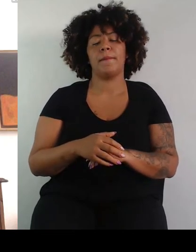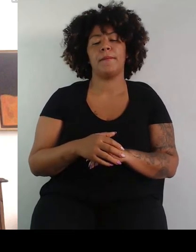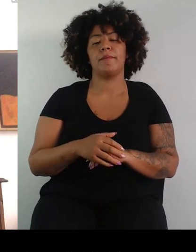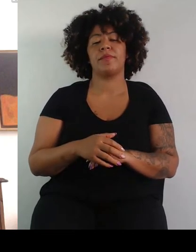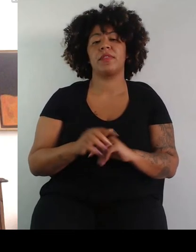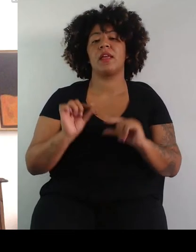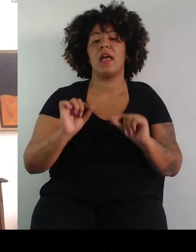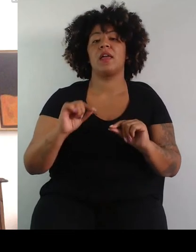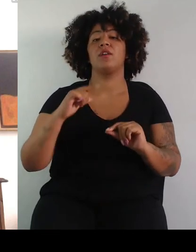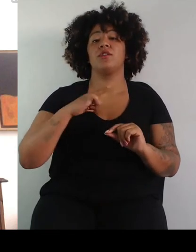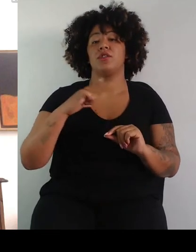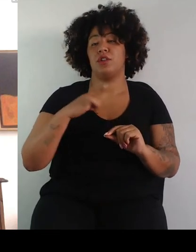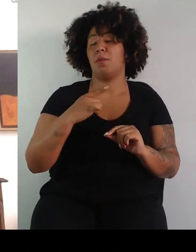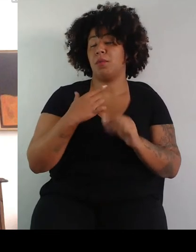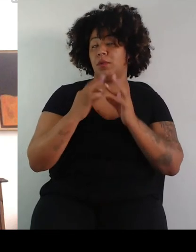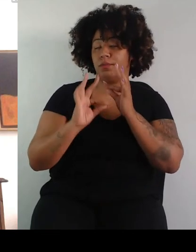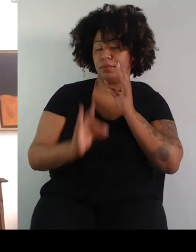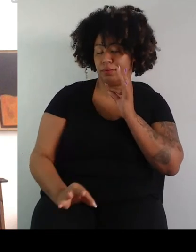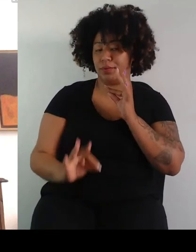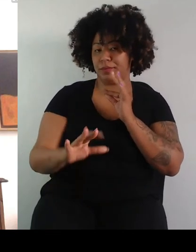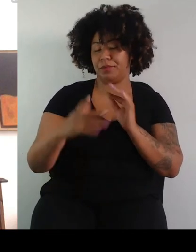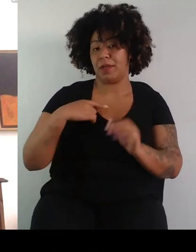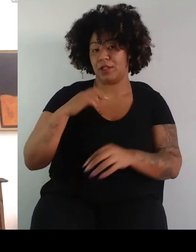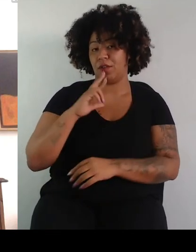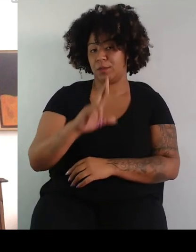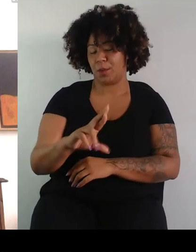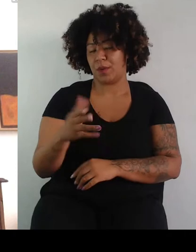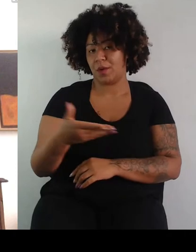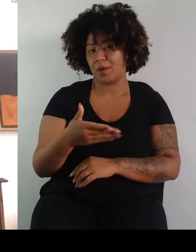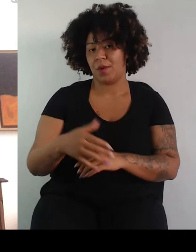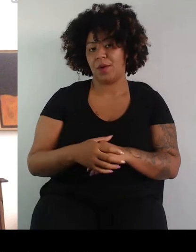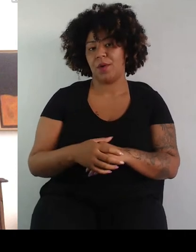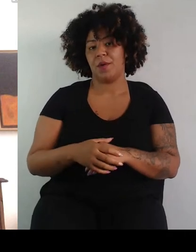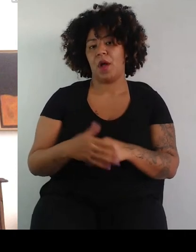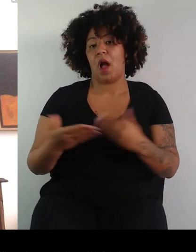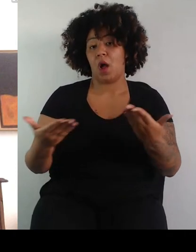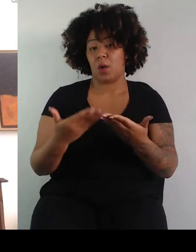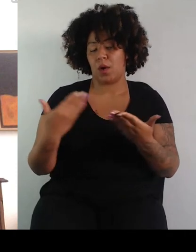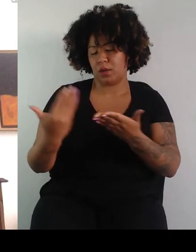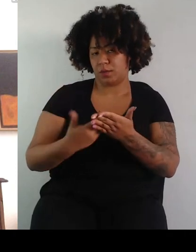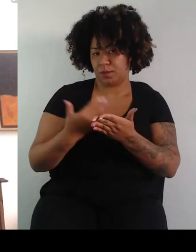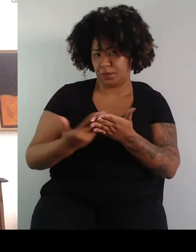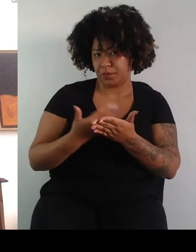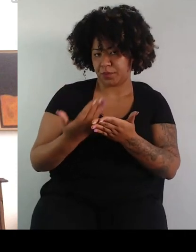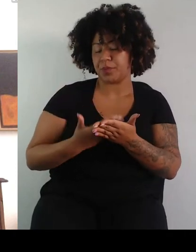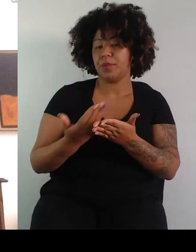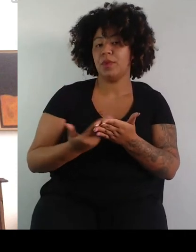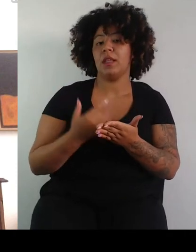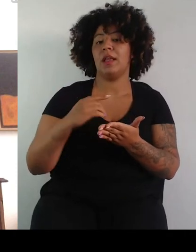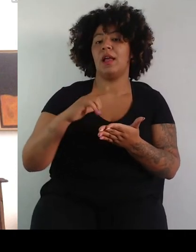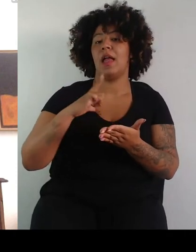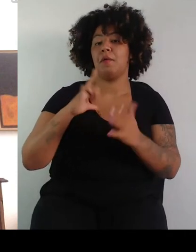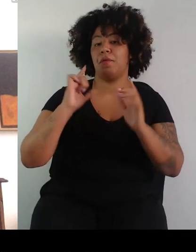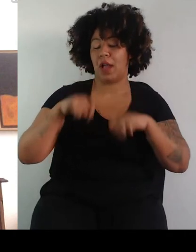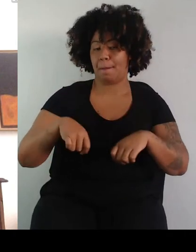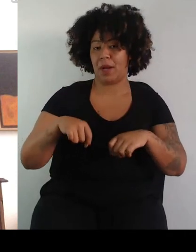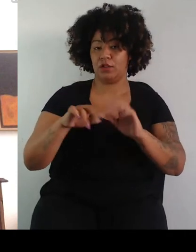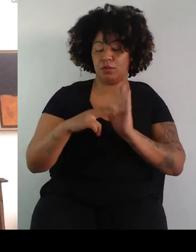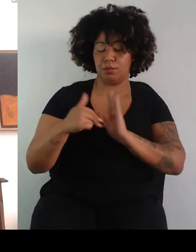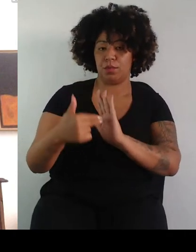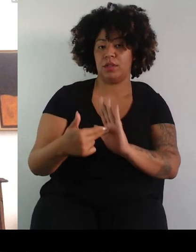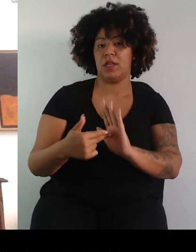para dizer não é no segundo livro eu pude trazer memórias